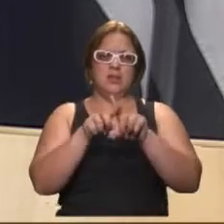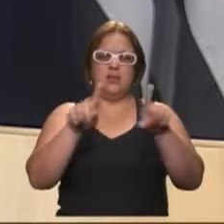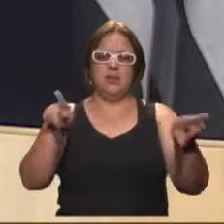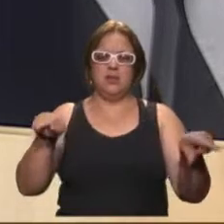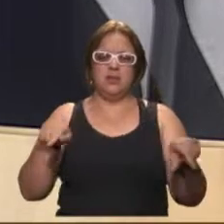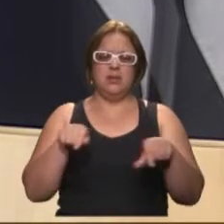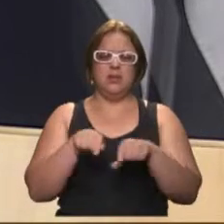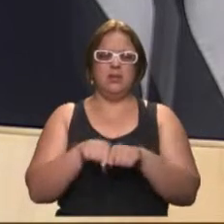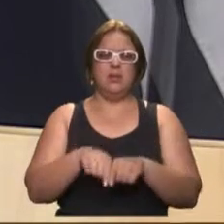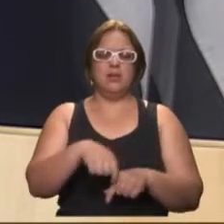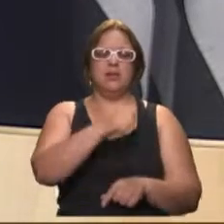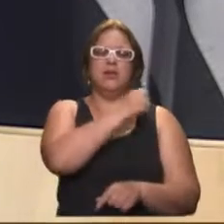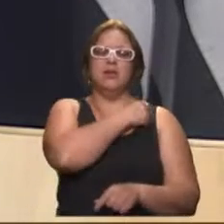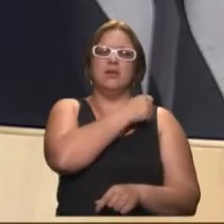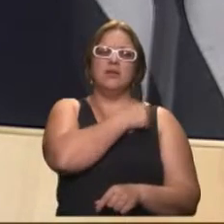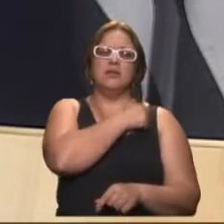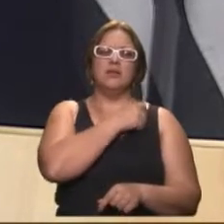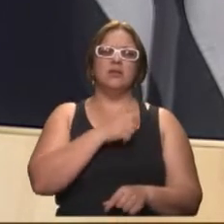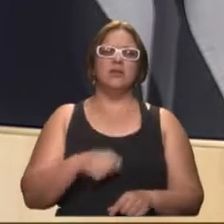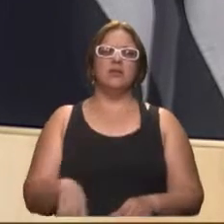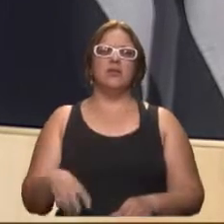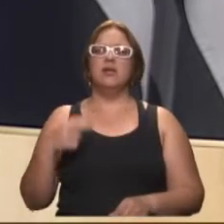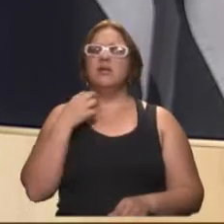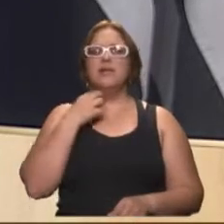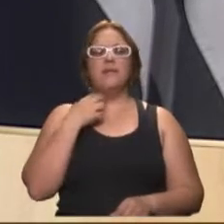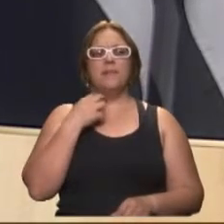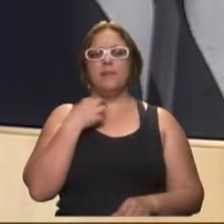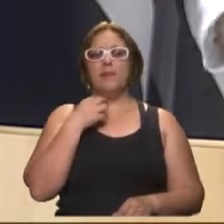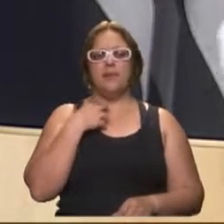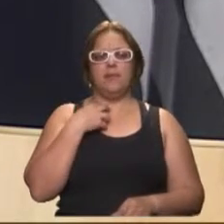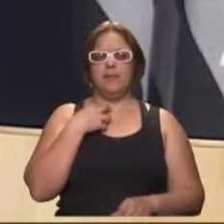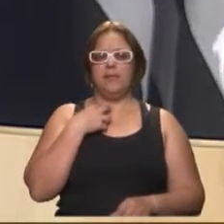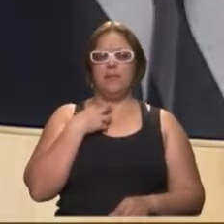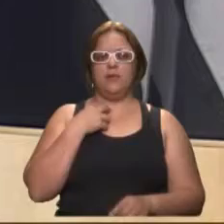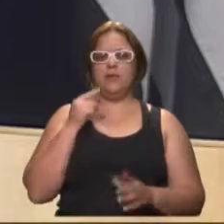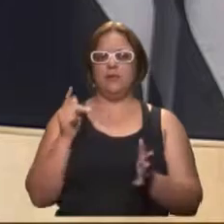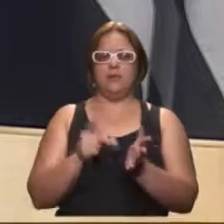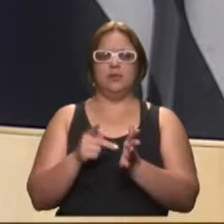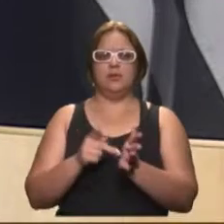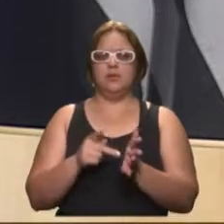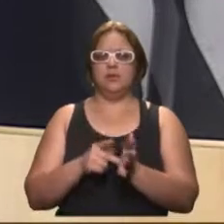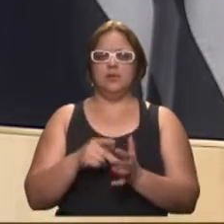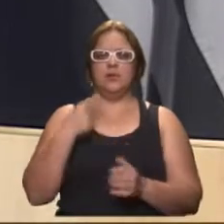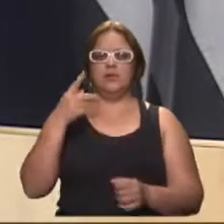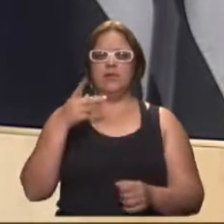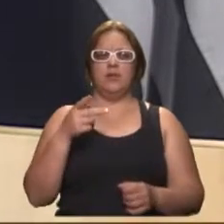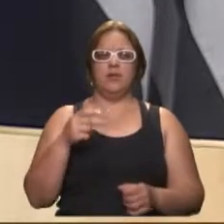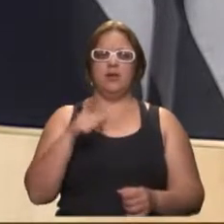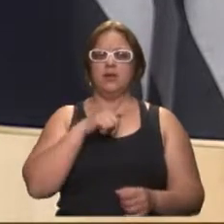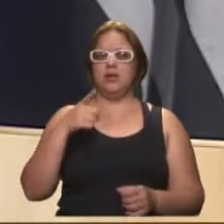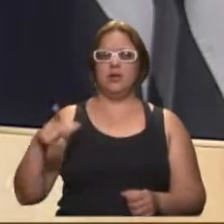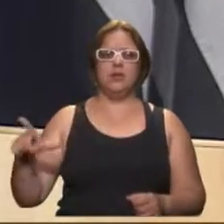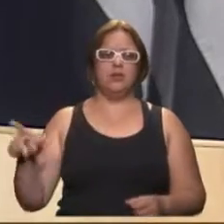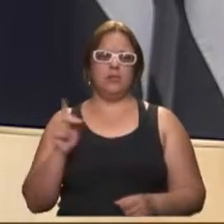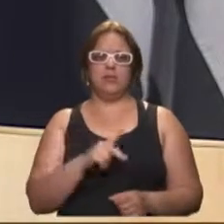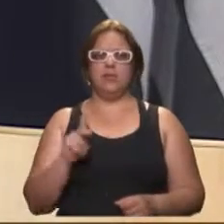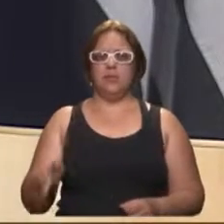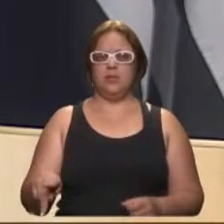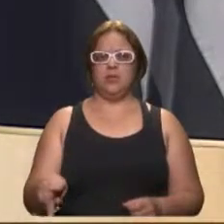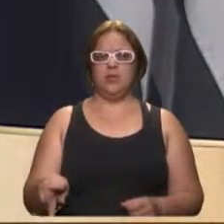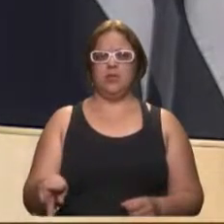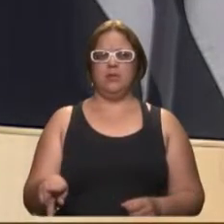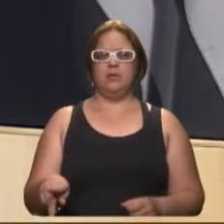podemos aceitar que as escolas não tenham professores e nós não podemos aceitar que as salas